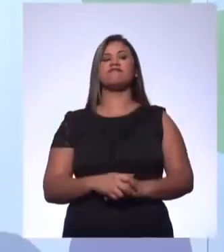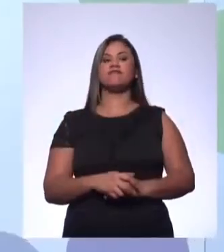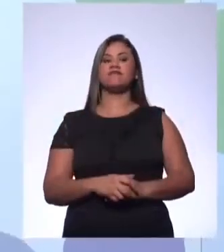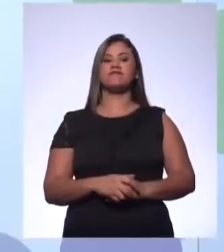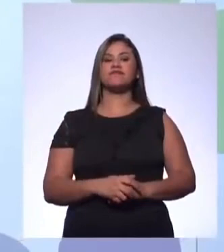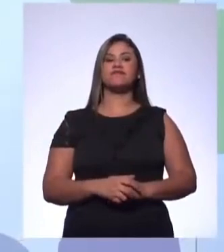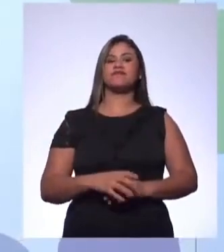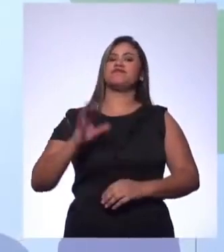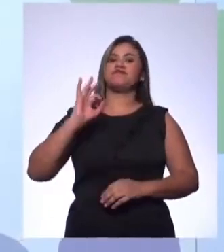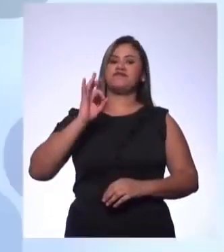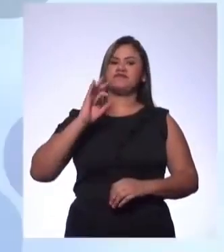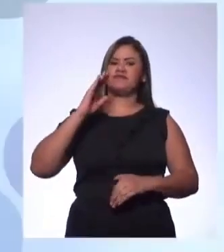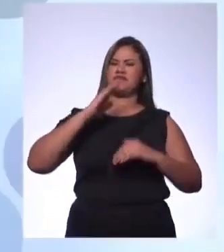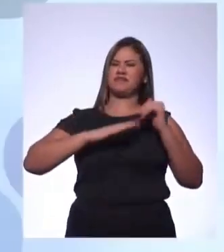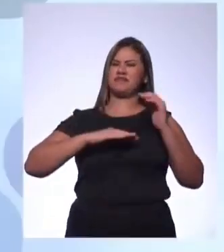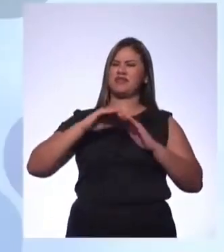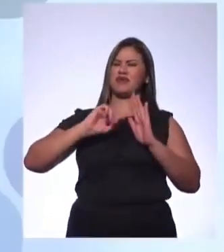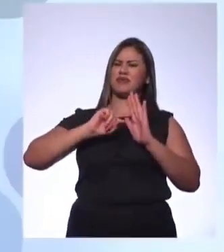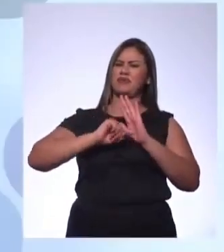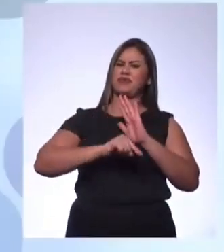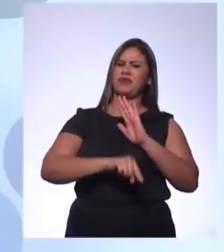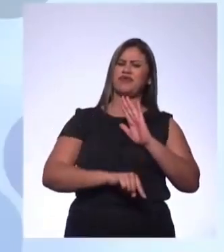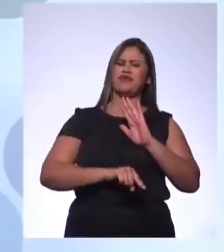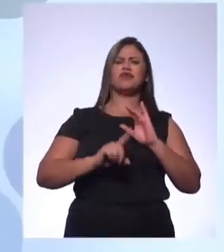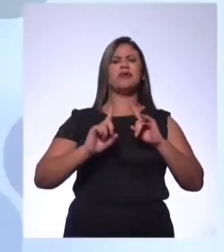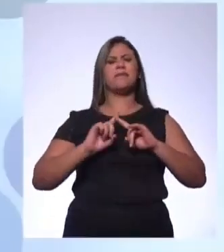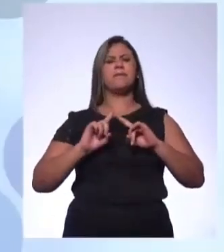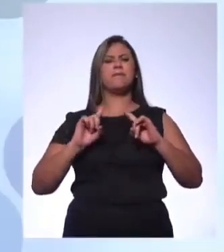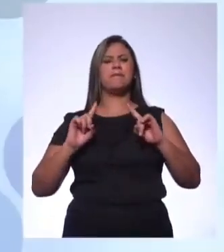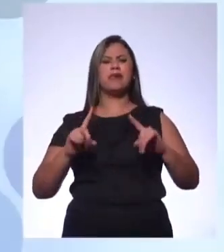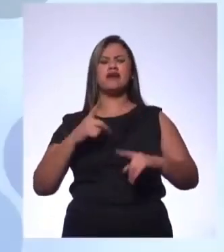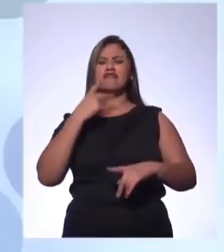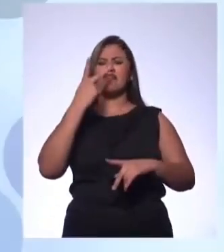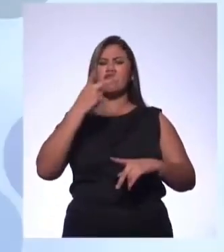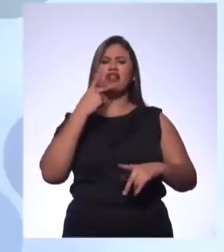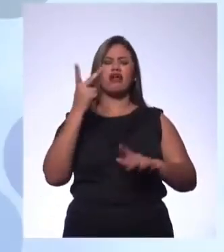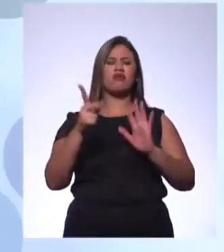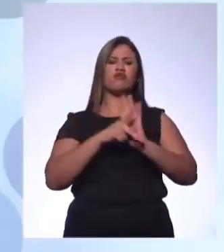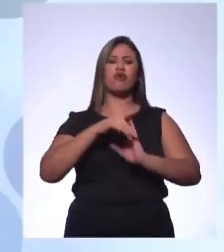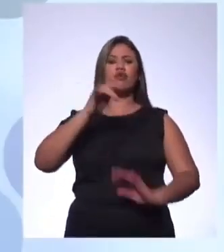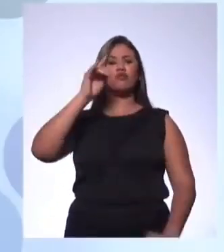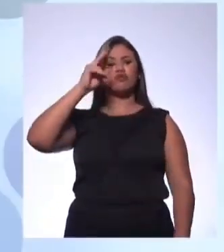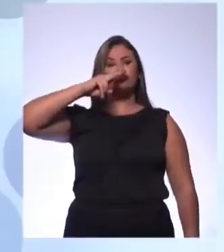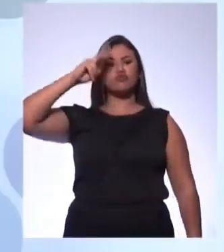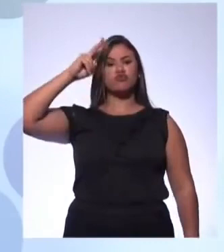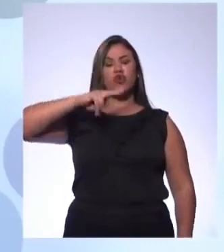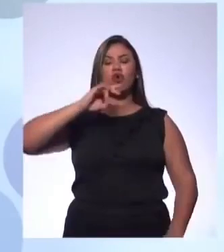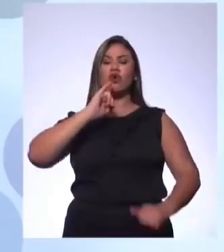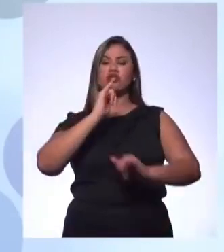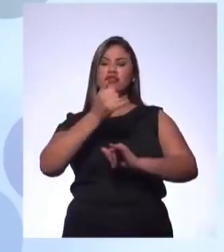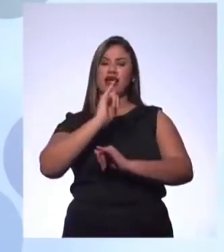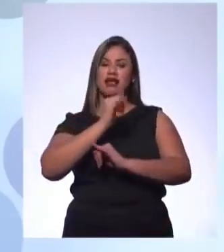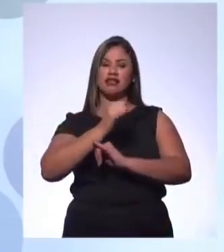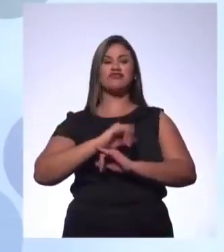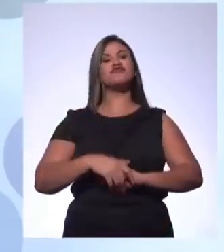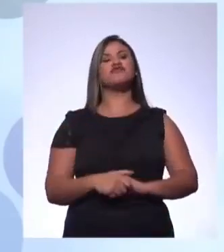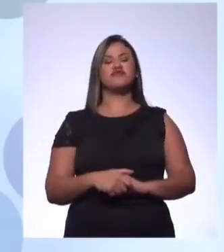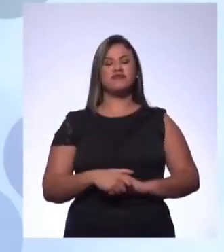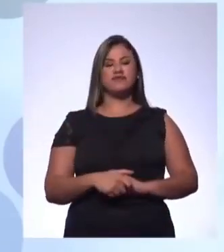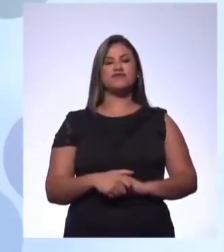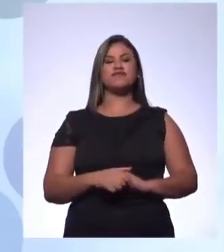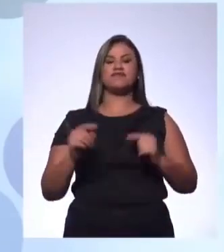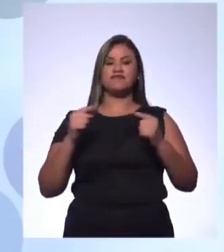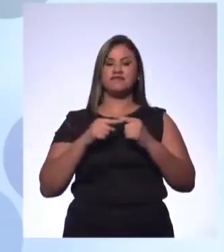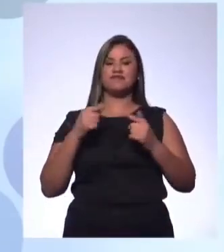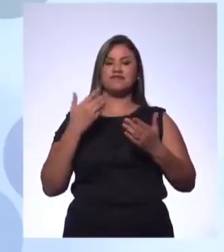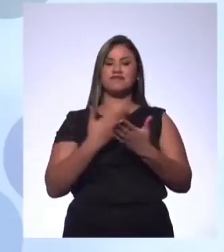questão. Nossa, parece uma habilidade tão complexa, né? Mas na verdade vamos falar de histórias, vamos falar de narrativas, vamos aprender a contar histórias. Essa é a primeira